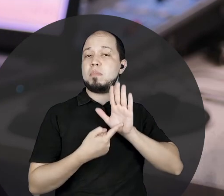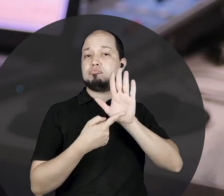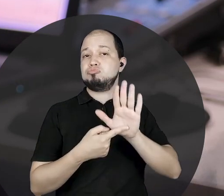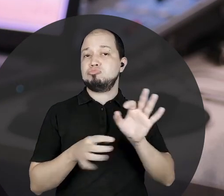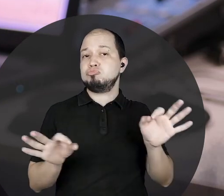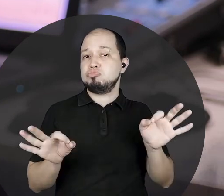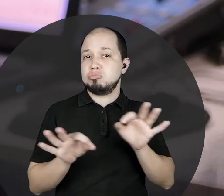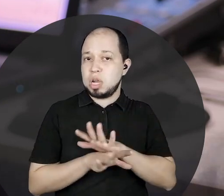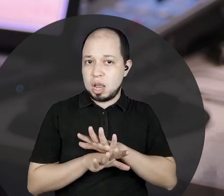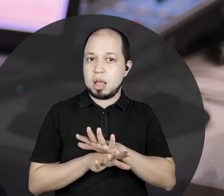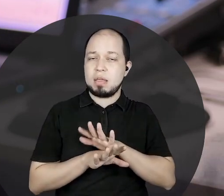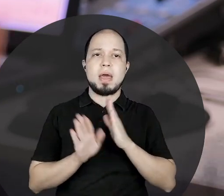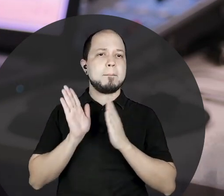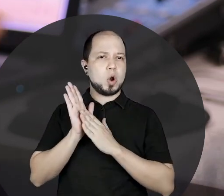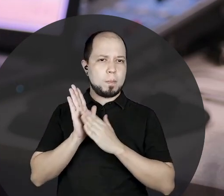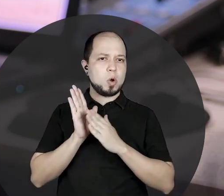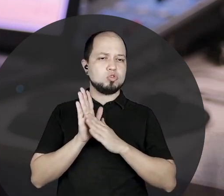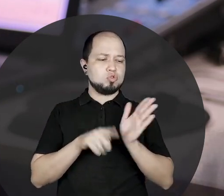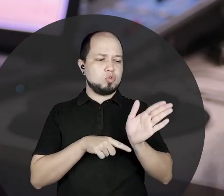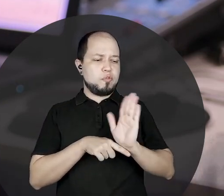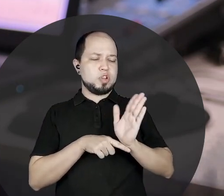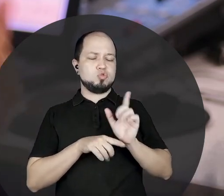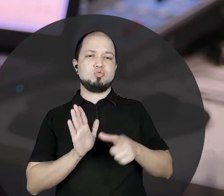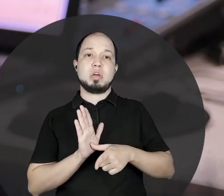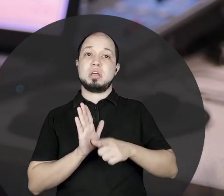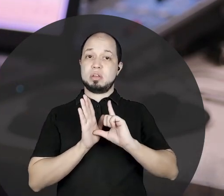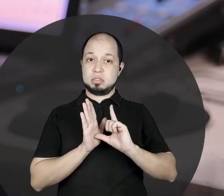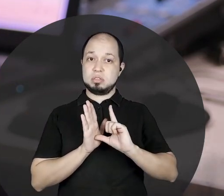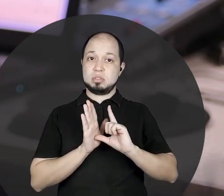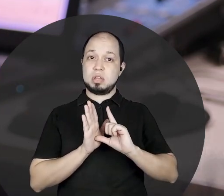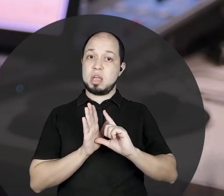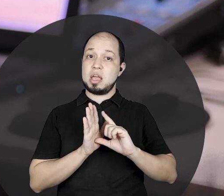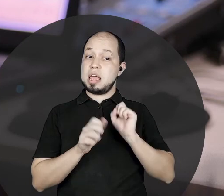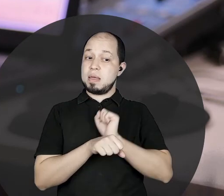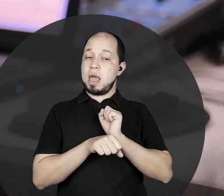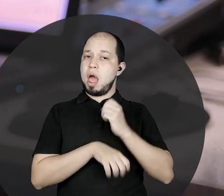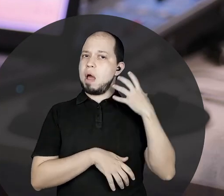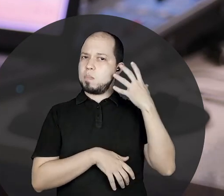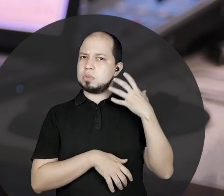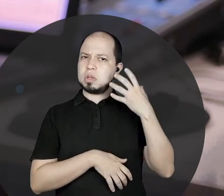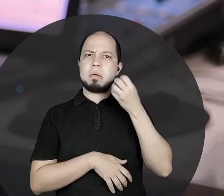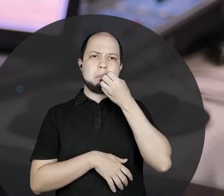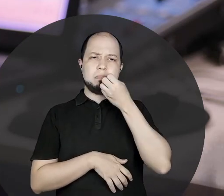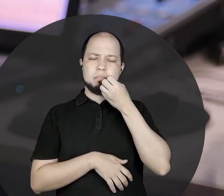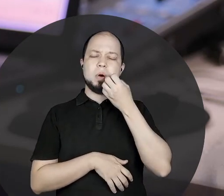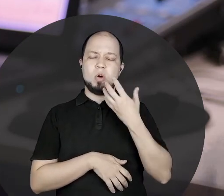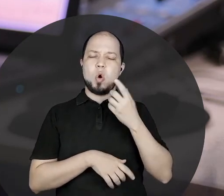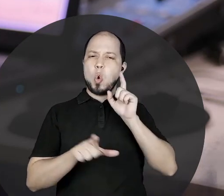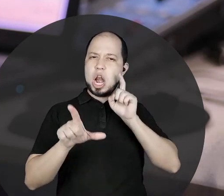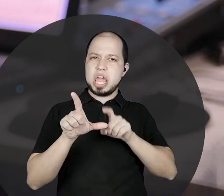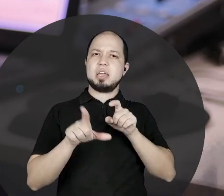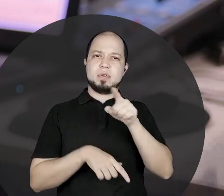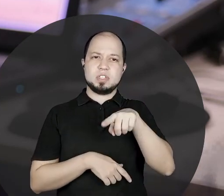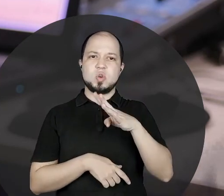O que eu tinha para mostrar hoje era isso, era a finalização daquela proposta que a gente começou no vídeo anterior. Aguarde a música quando sair